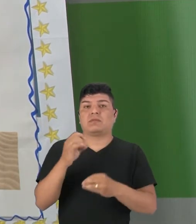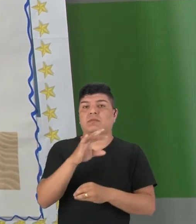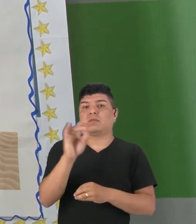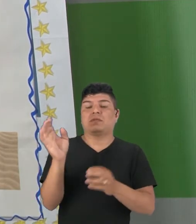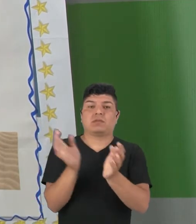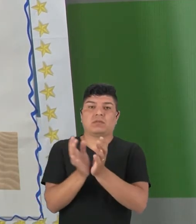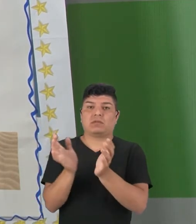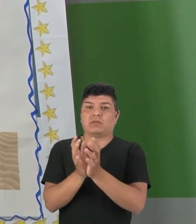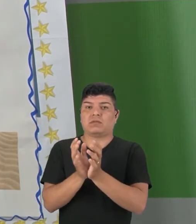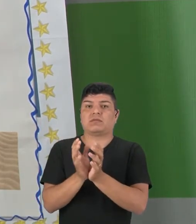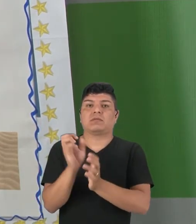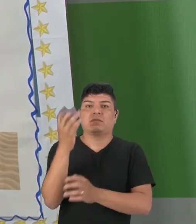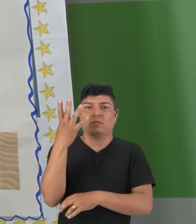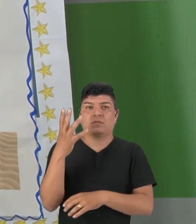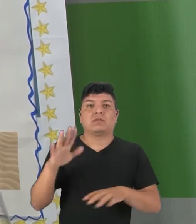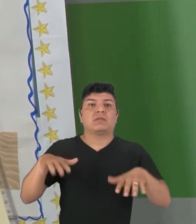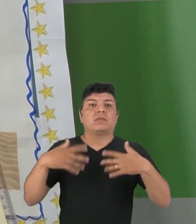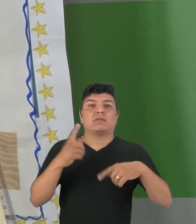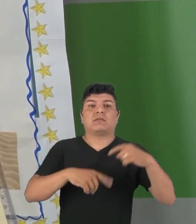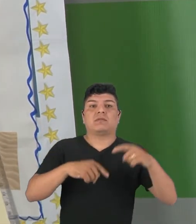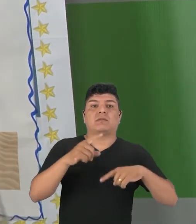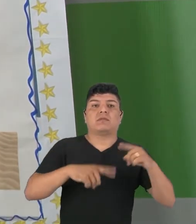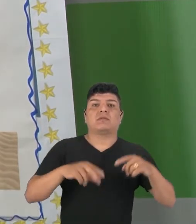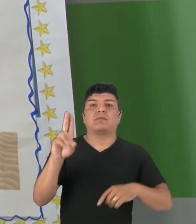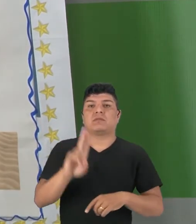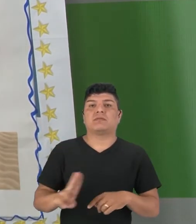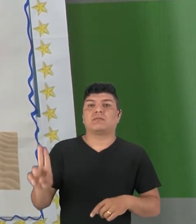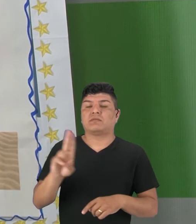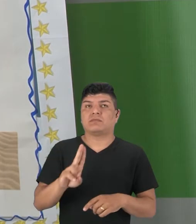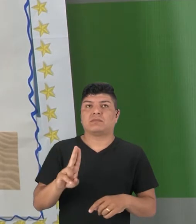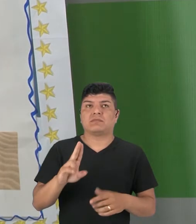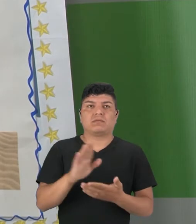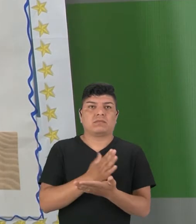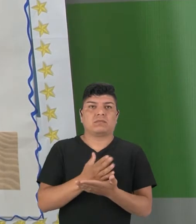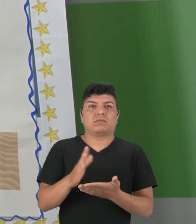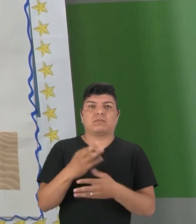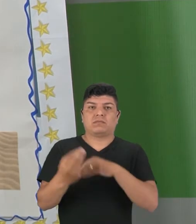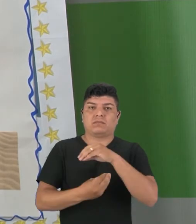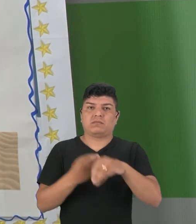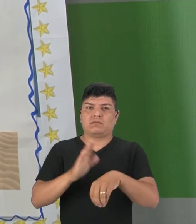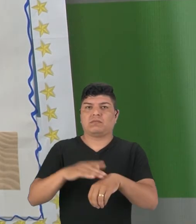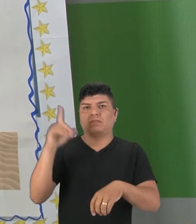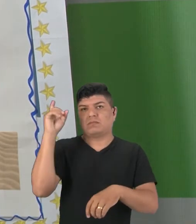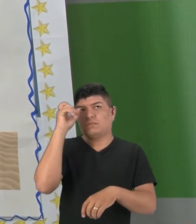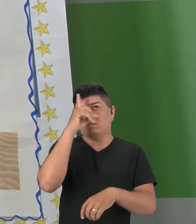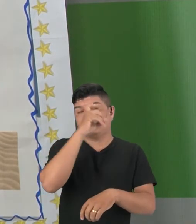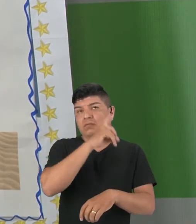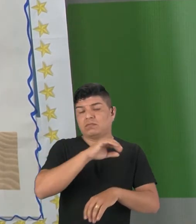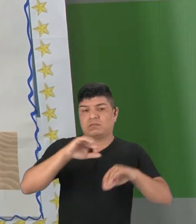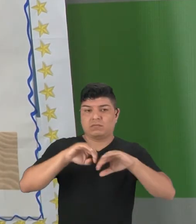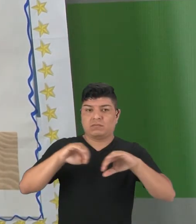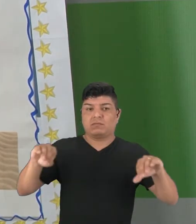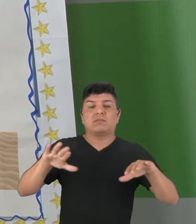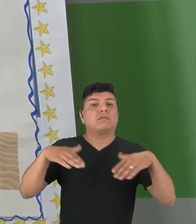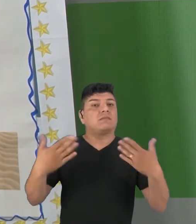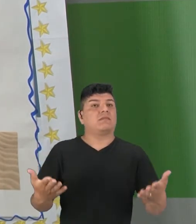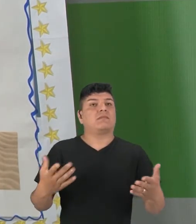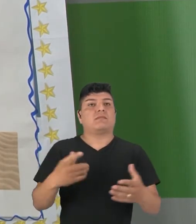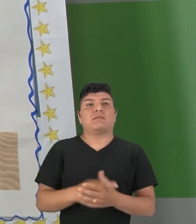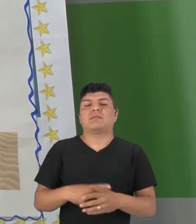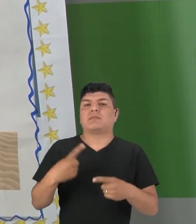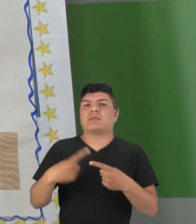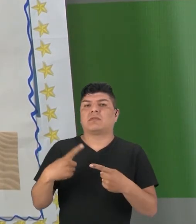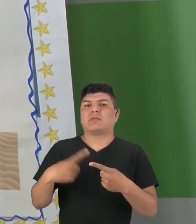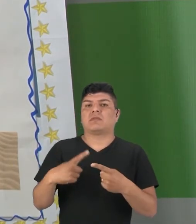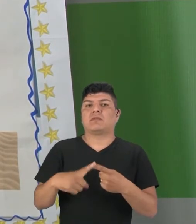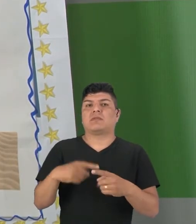grupo procedeu e que material cada grupo utilizou. Alguma mistura foi mais difícil para separar? Qual? E por que